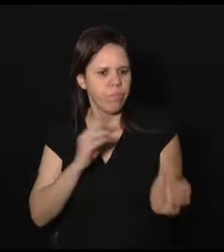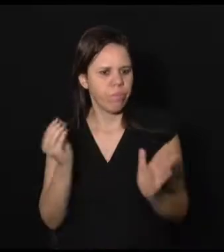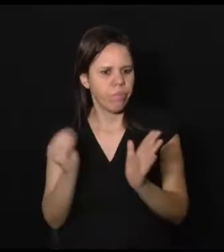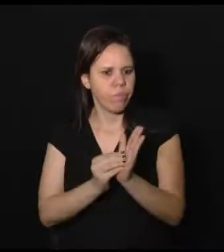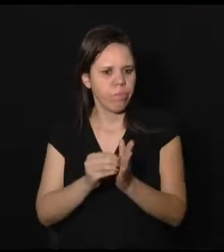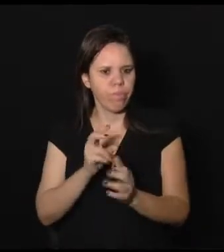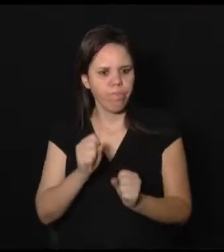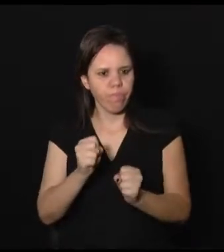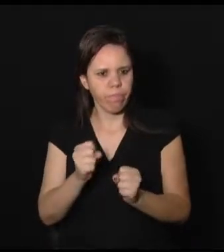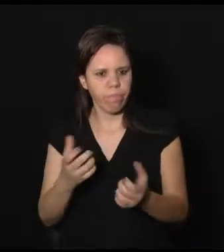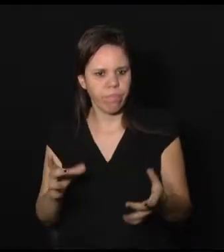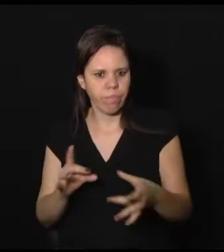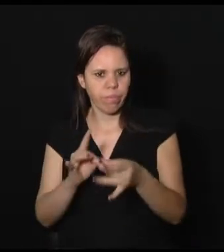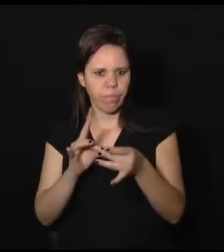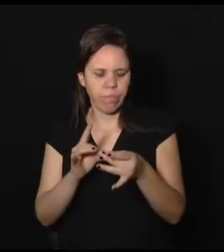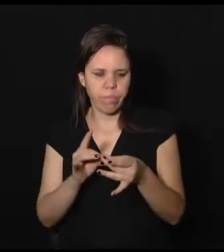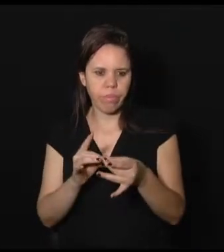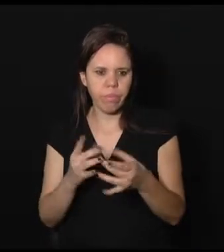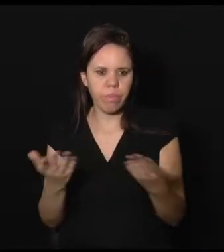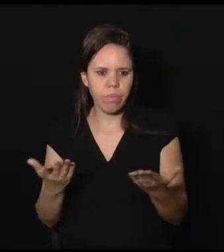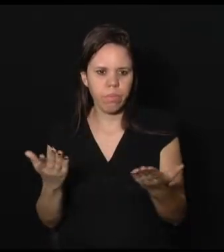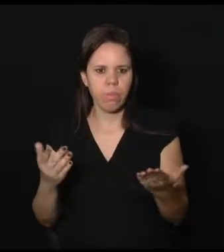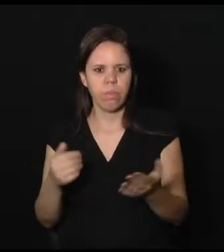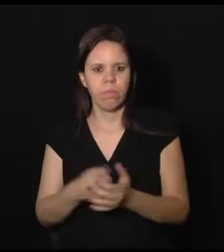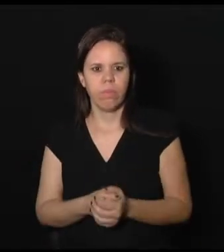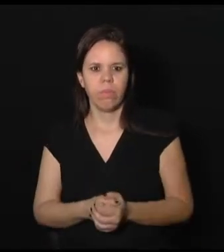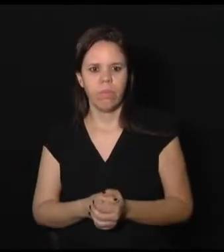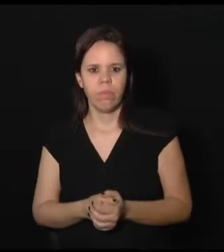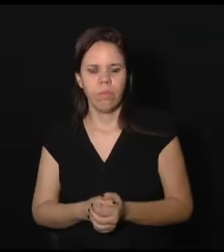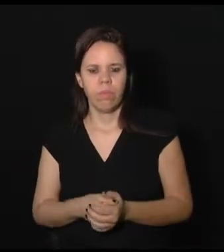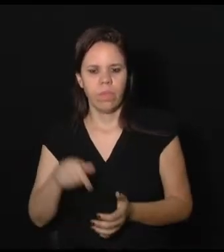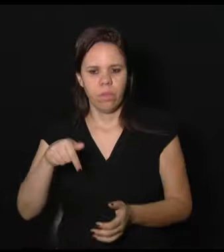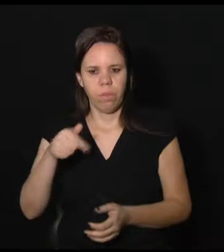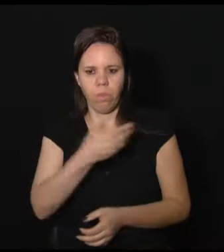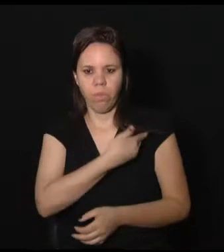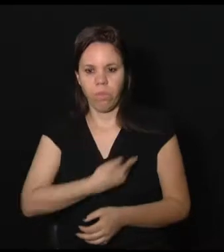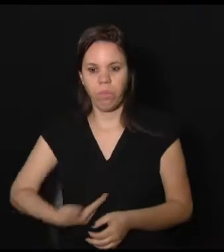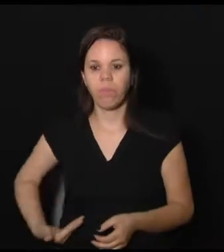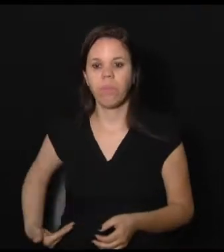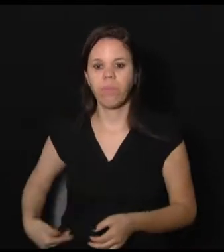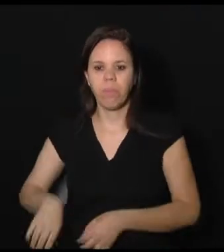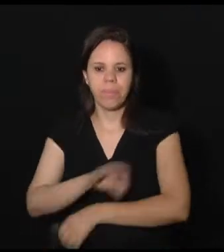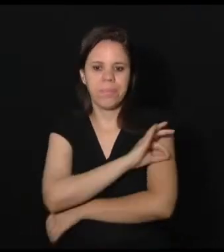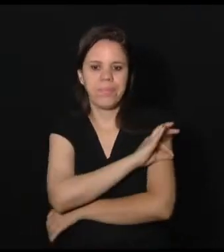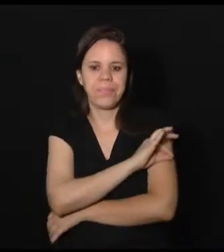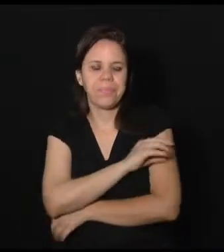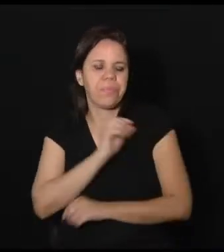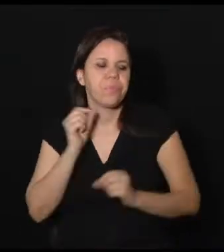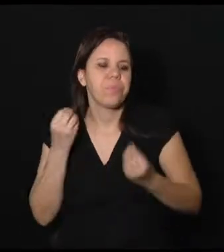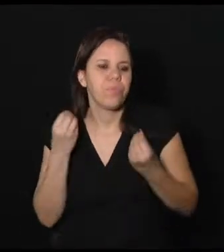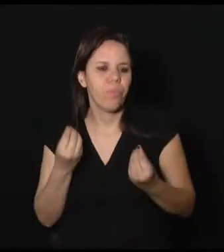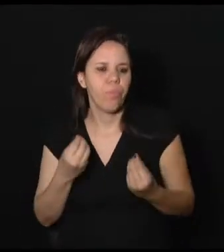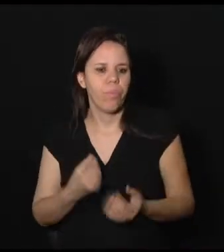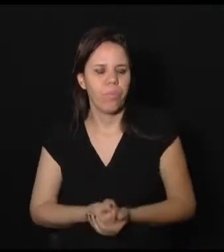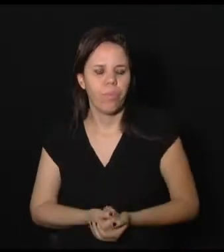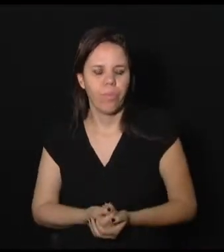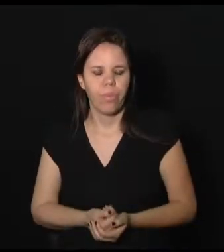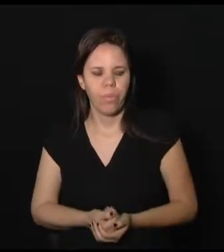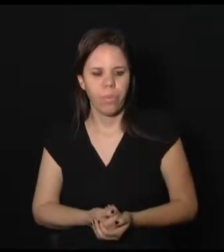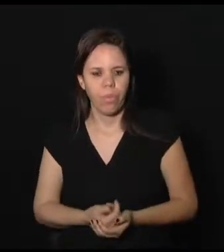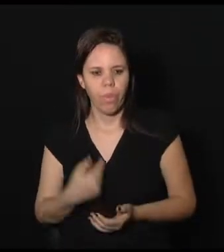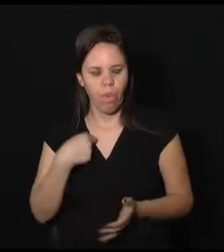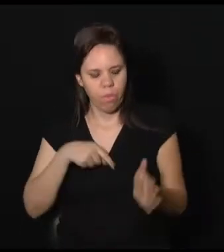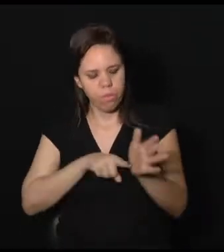aí chegamos na esfera do executivo municipal. Então, eu,